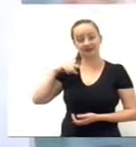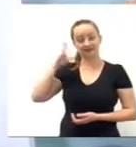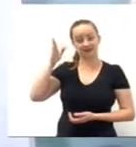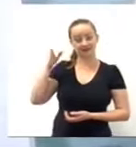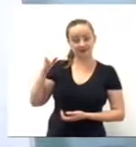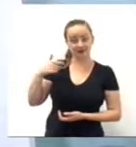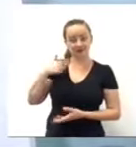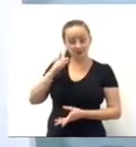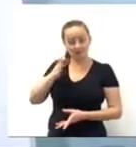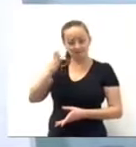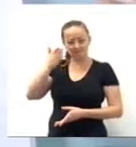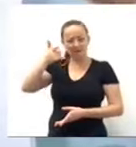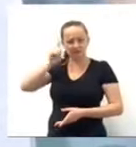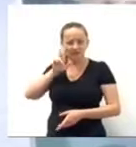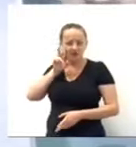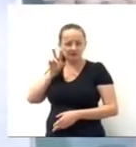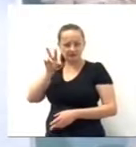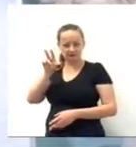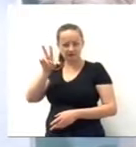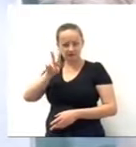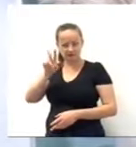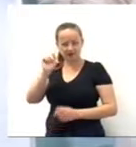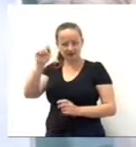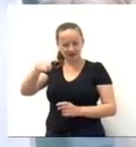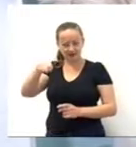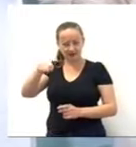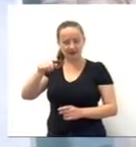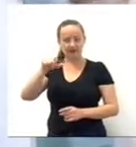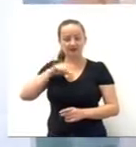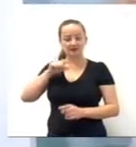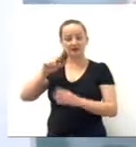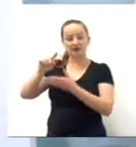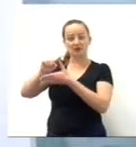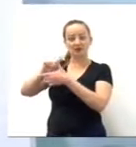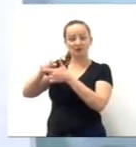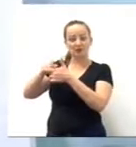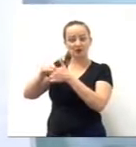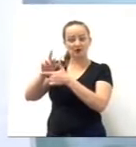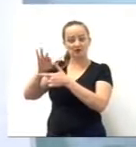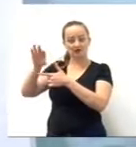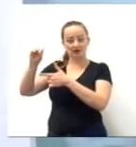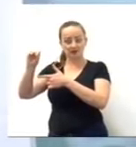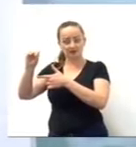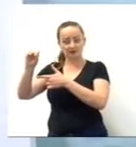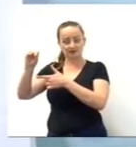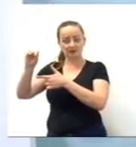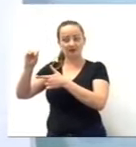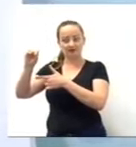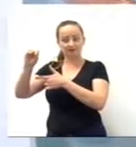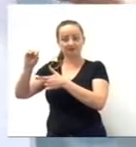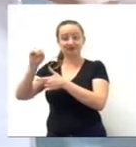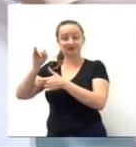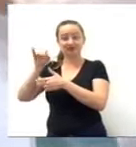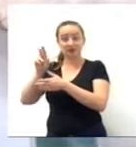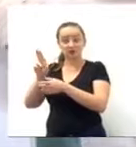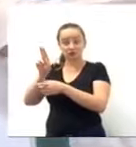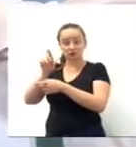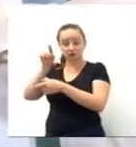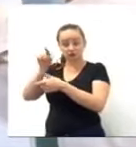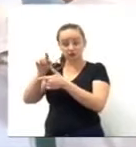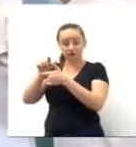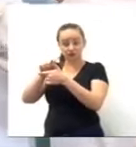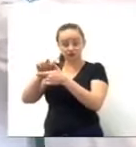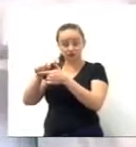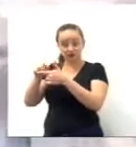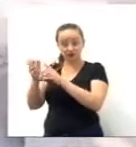sei se vocês conseguem visualizar. Ele tem aqui um ângulo reto, tá? Se eu pegar esse triângulo